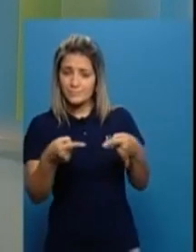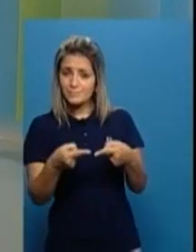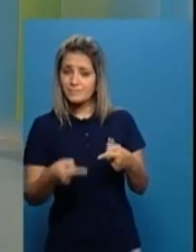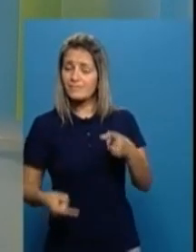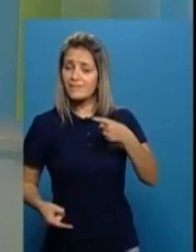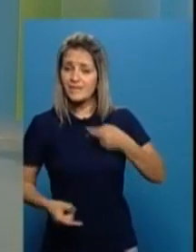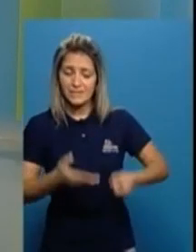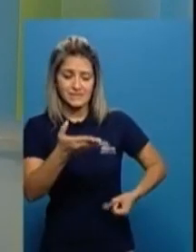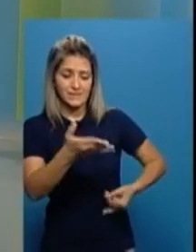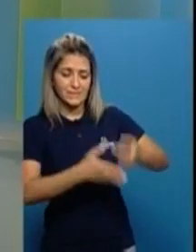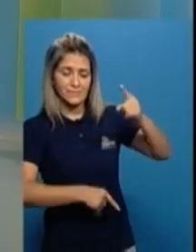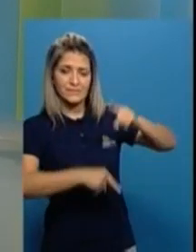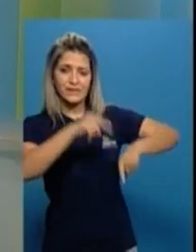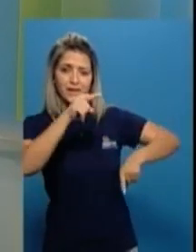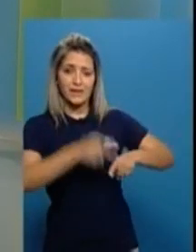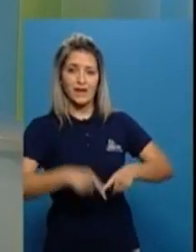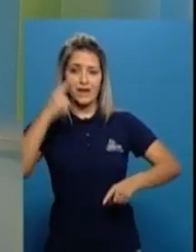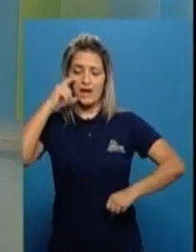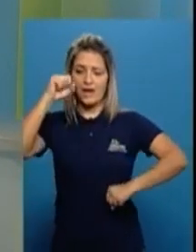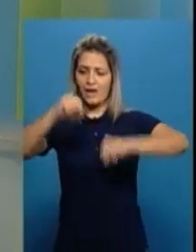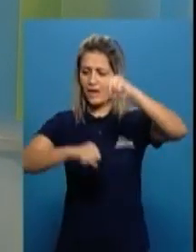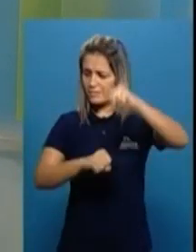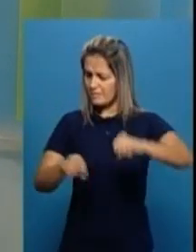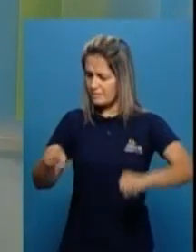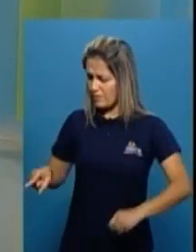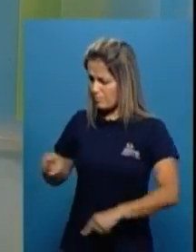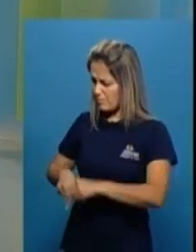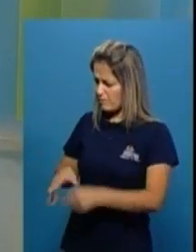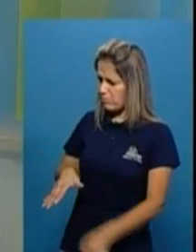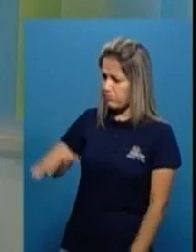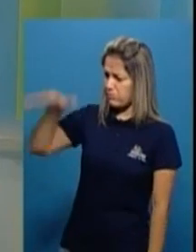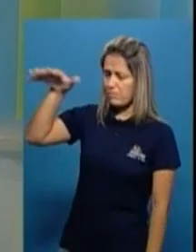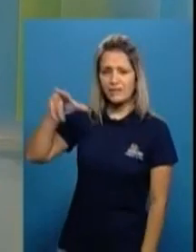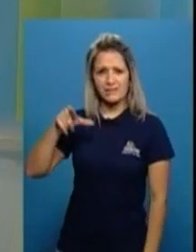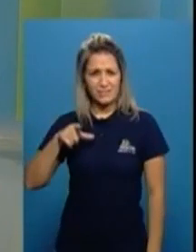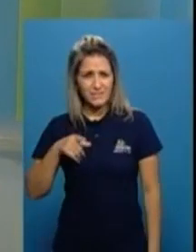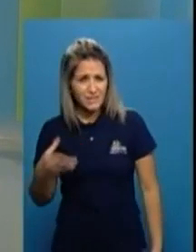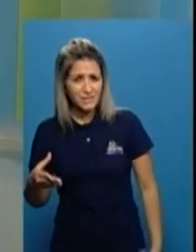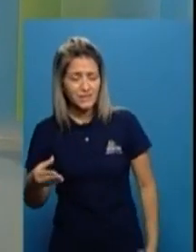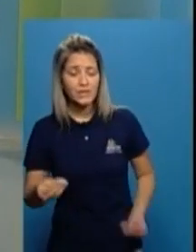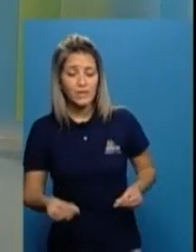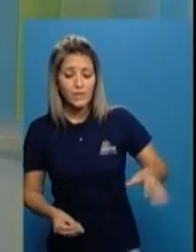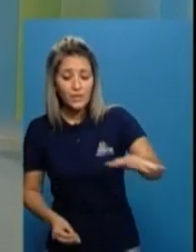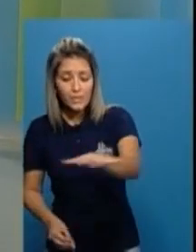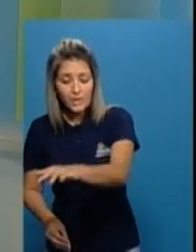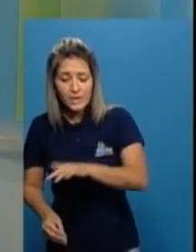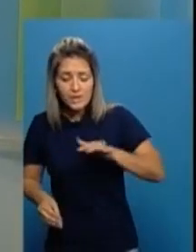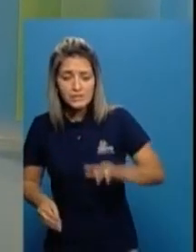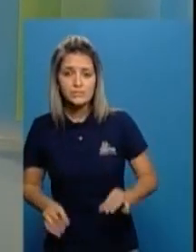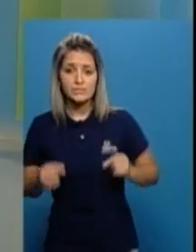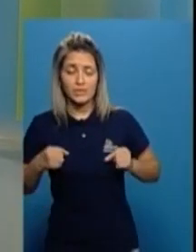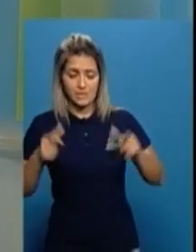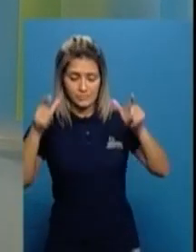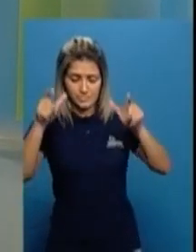material ao lado da máquina ou ao lado da linha de produção? E será que essa área é adequada para o posto de